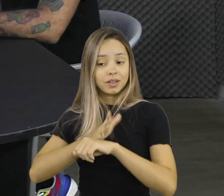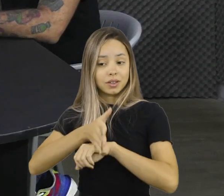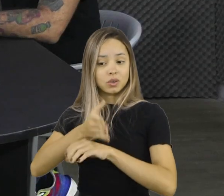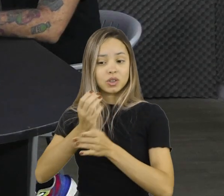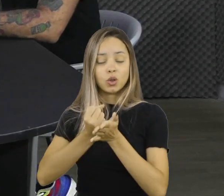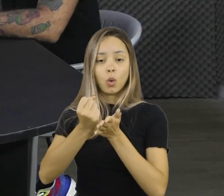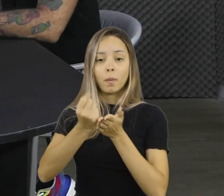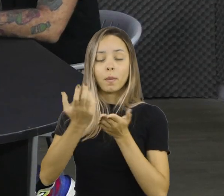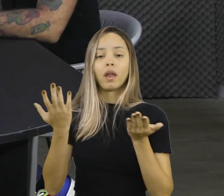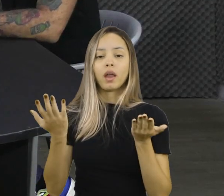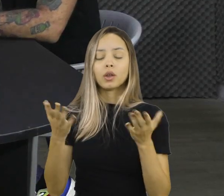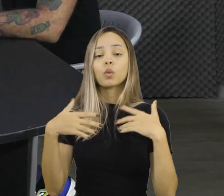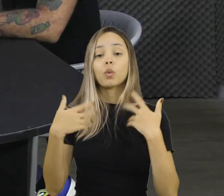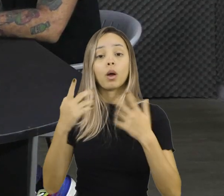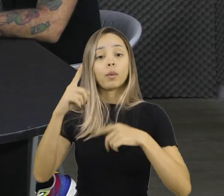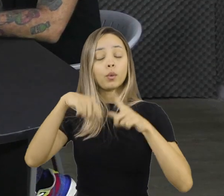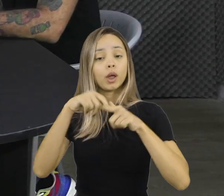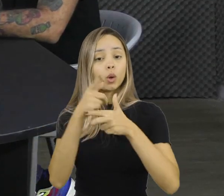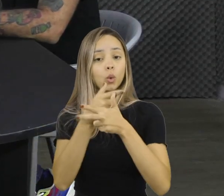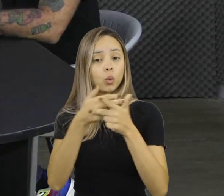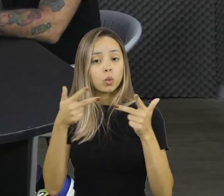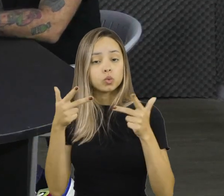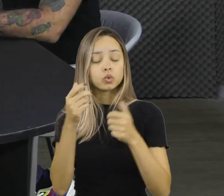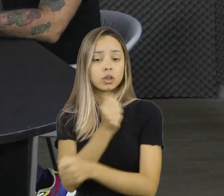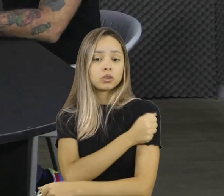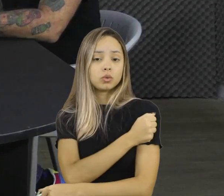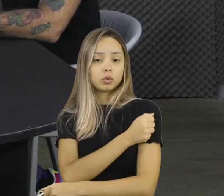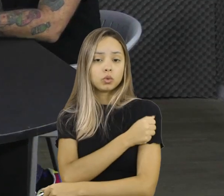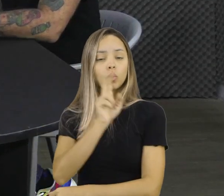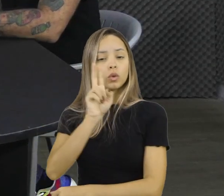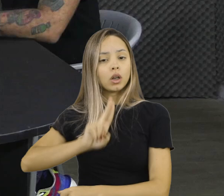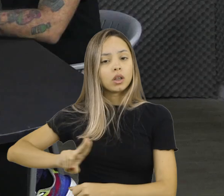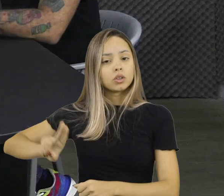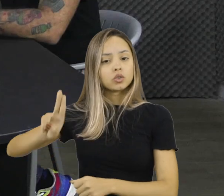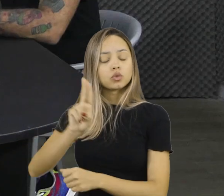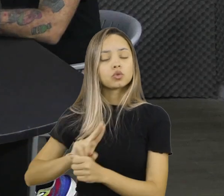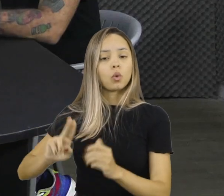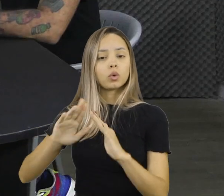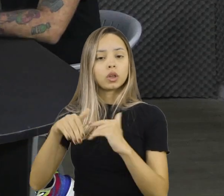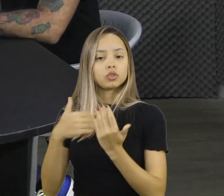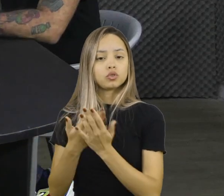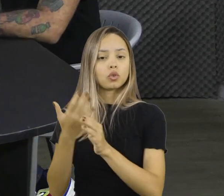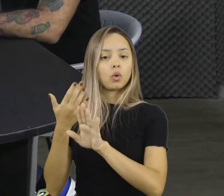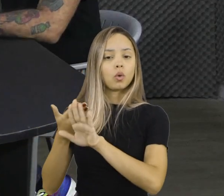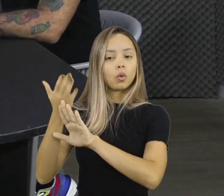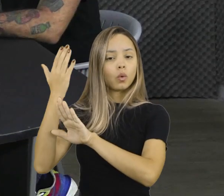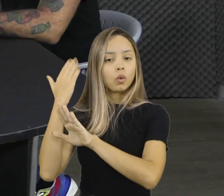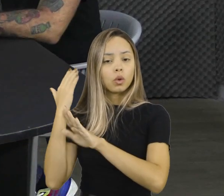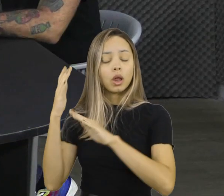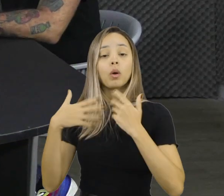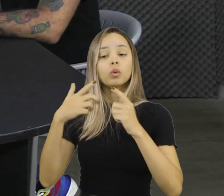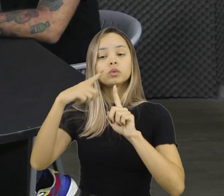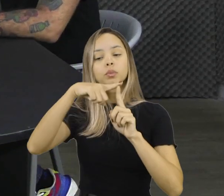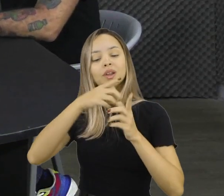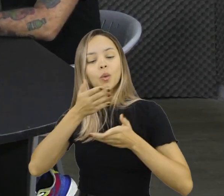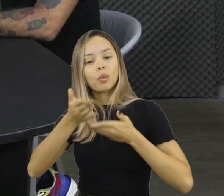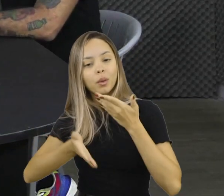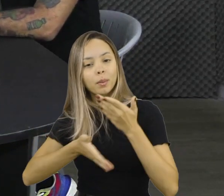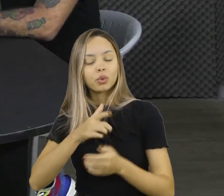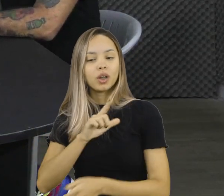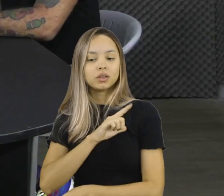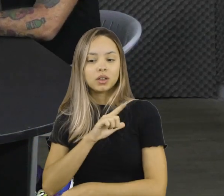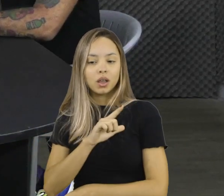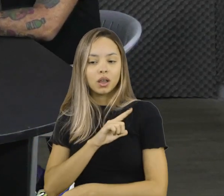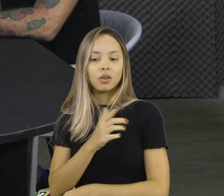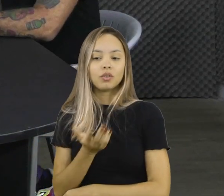qual qual seria o recurso que que esse estudante utilizou na outra escola que tipo de acompanhamento ele teve Então quer dizer que